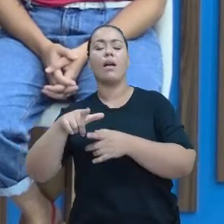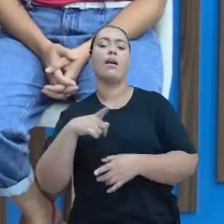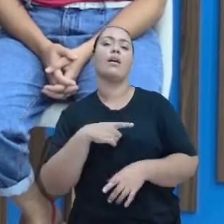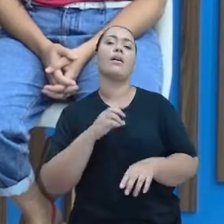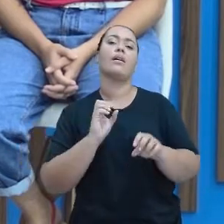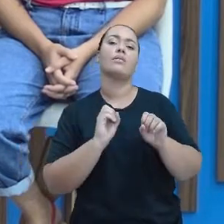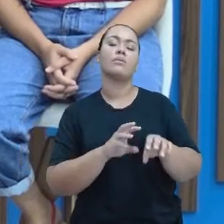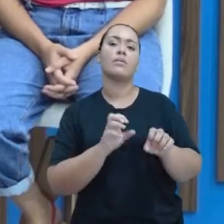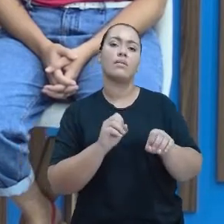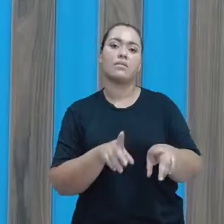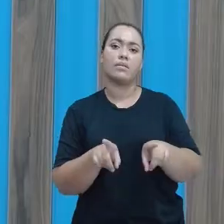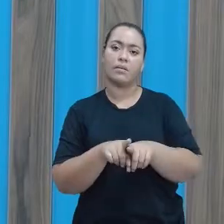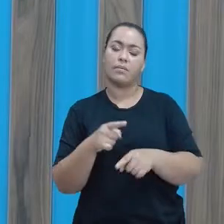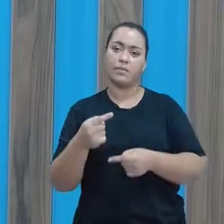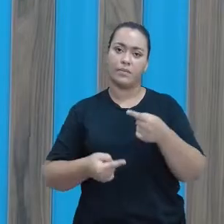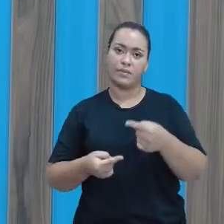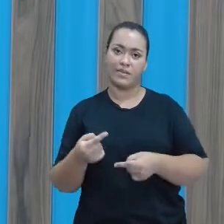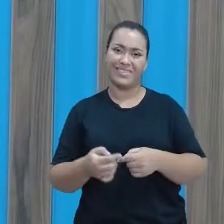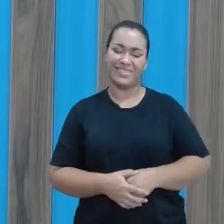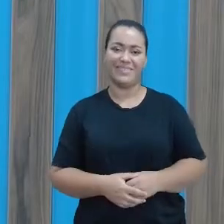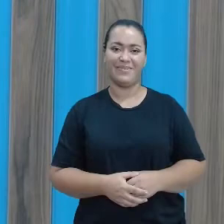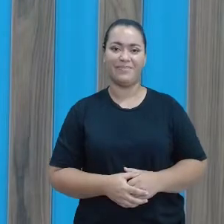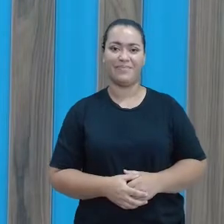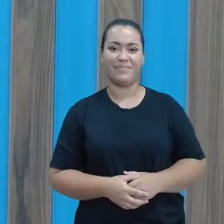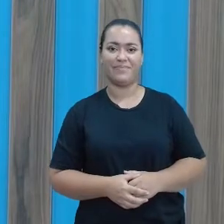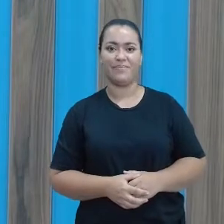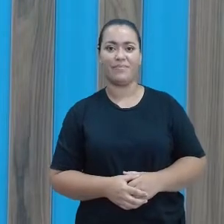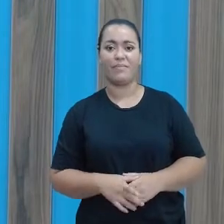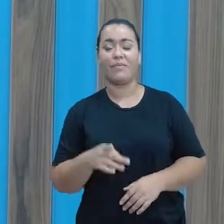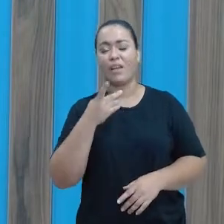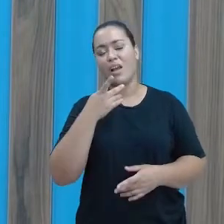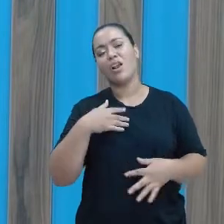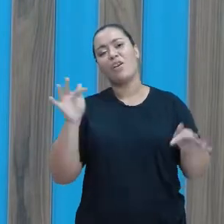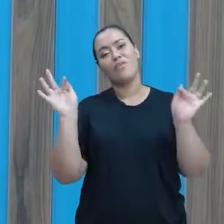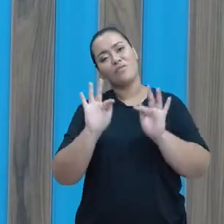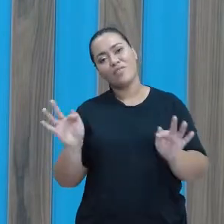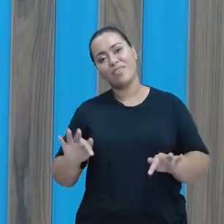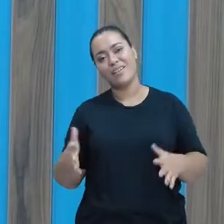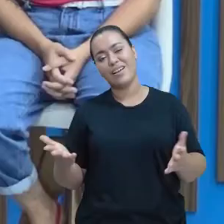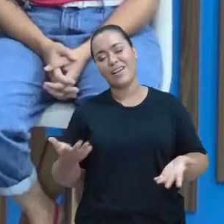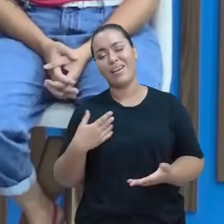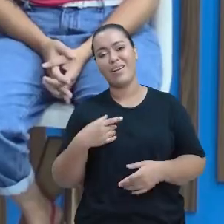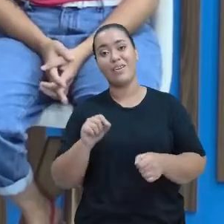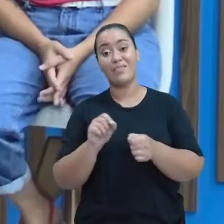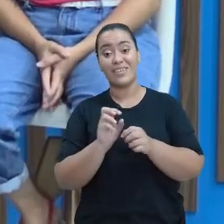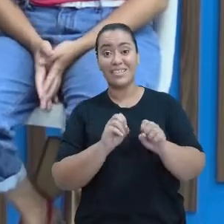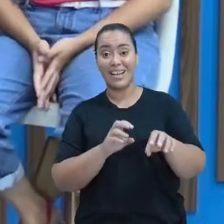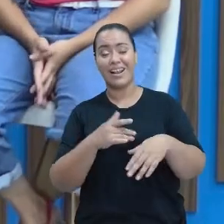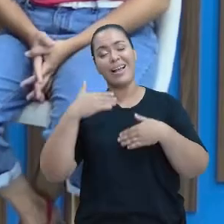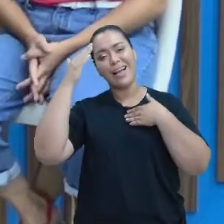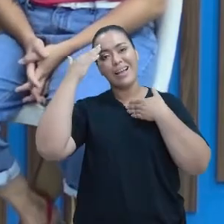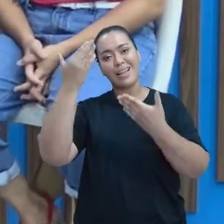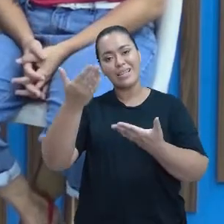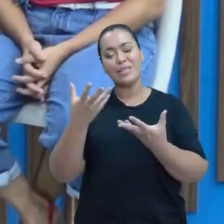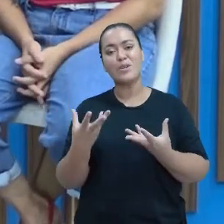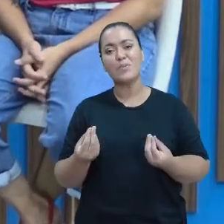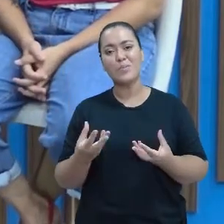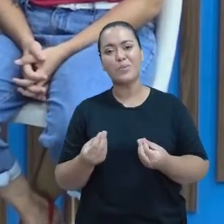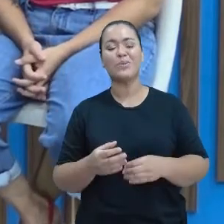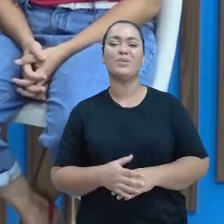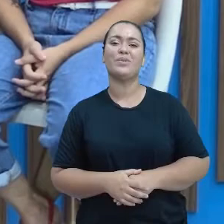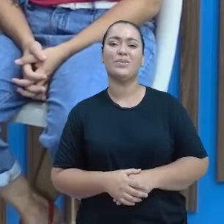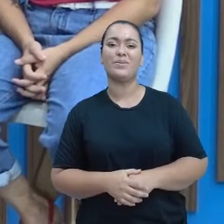também política. Olha, eu realmente fiquei muito feliz de ter realizado essa aula com vocês, eu quero agradecer bastante.